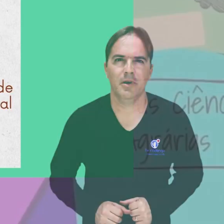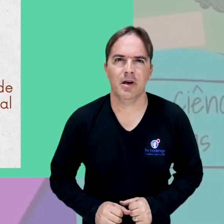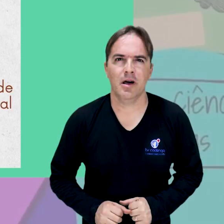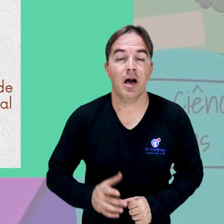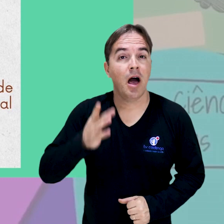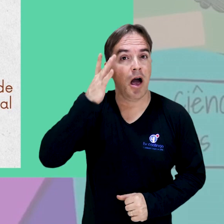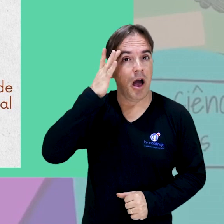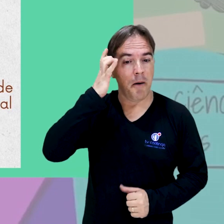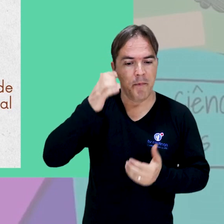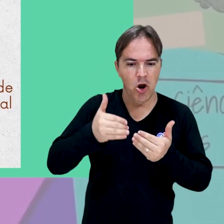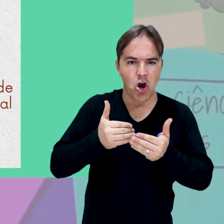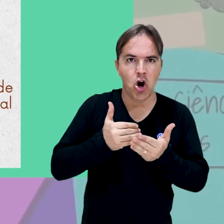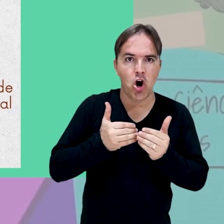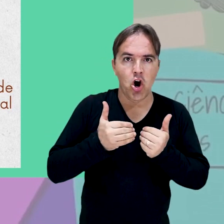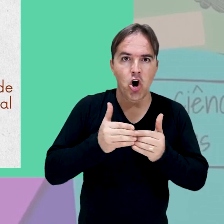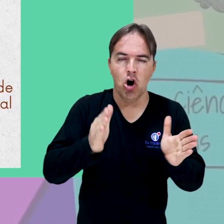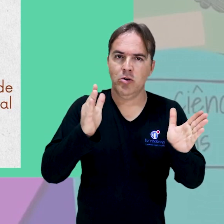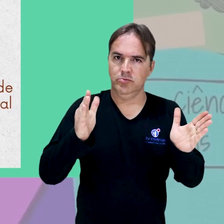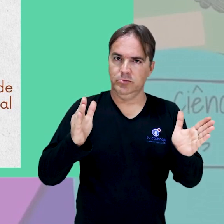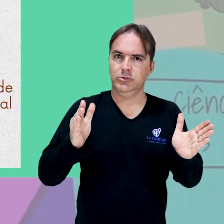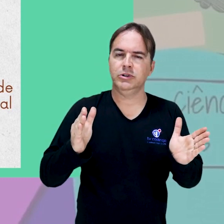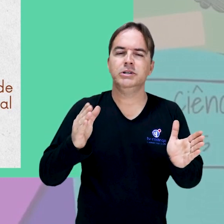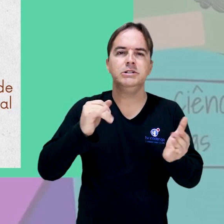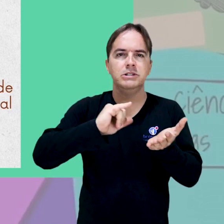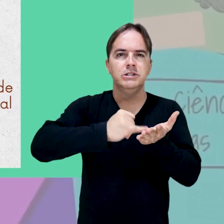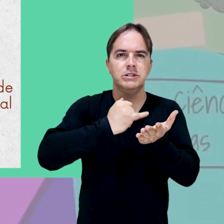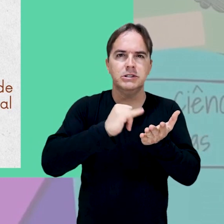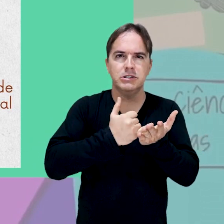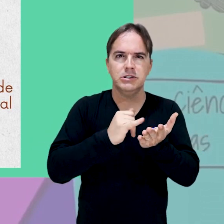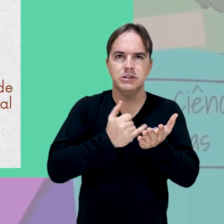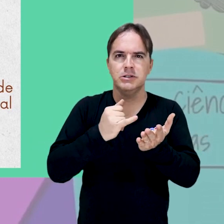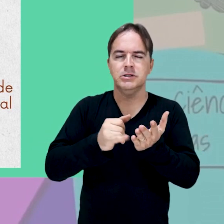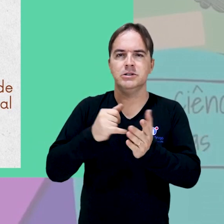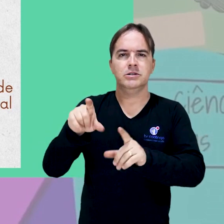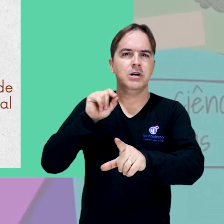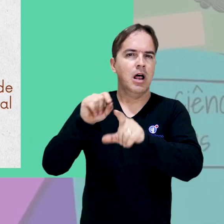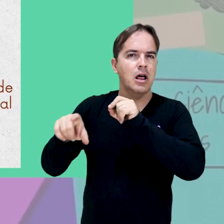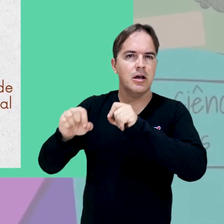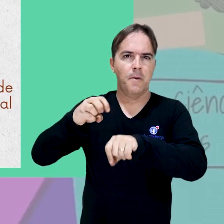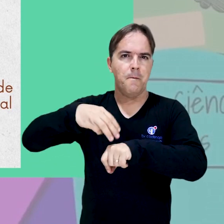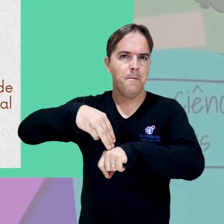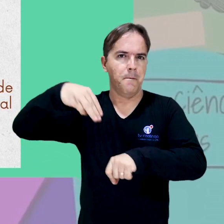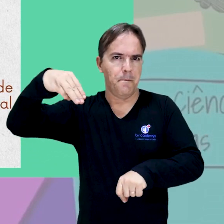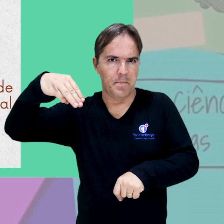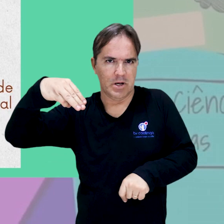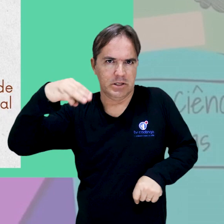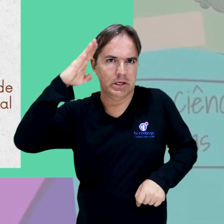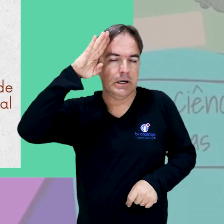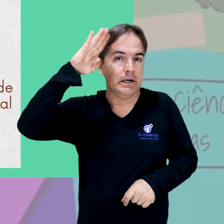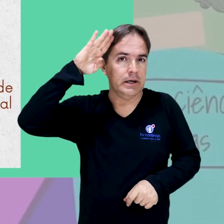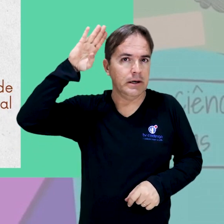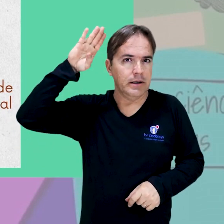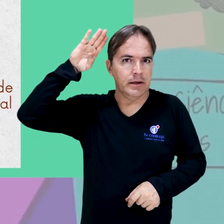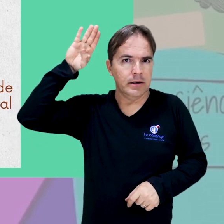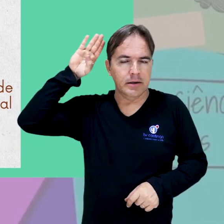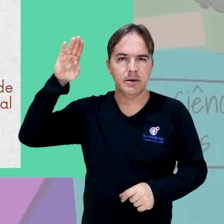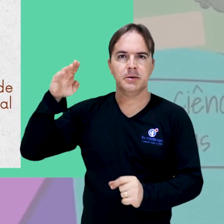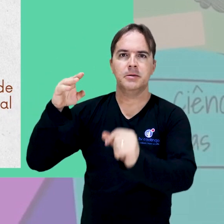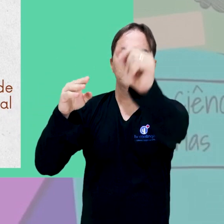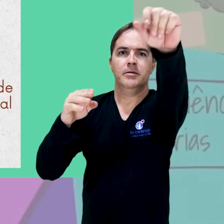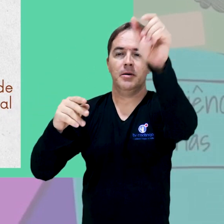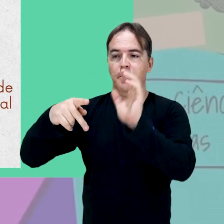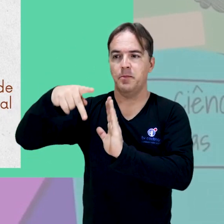começam amanhã as inscrições do processo seletivo para o mestrado acadêmico do programa de pós--graduação